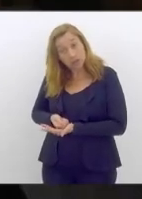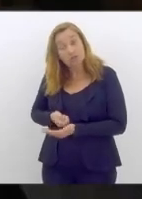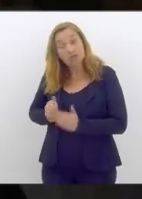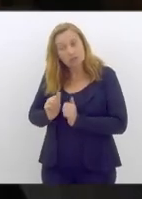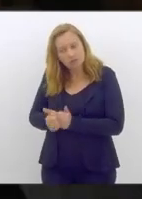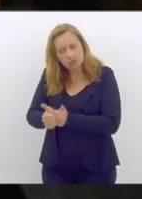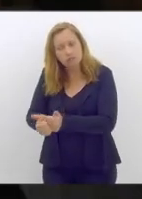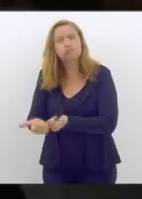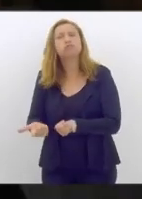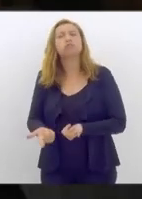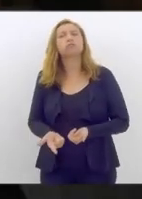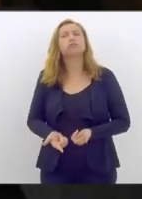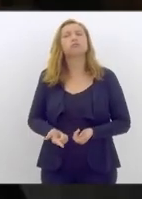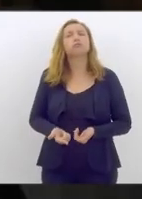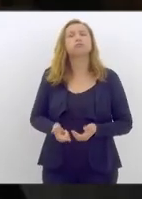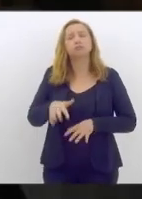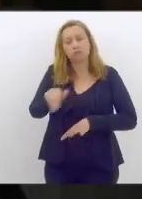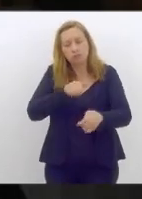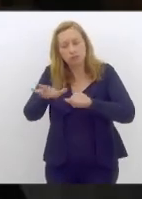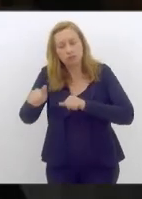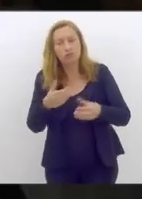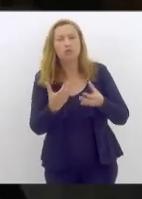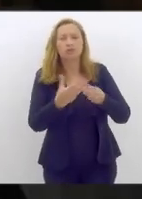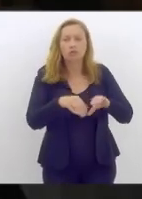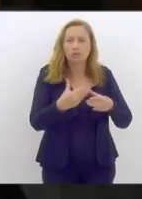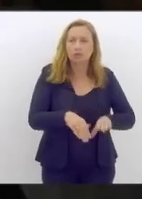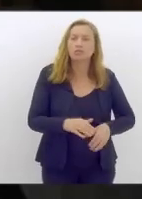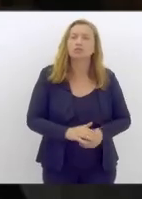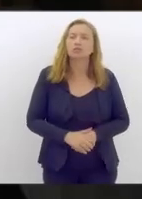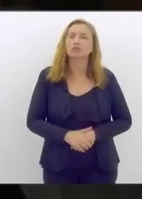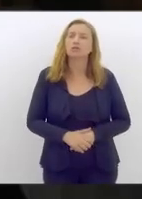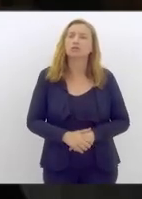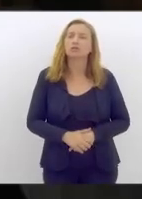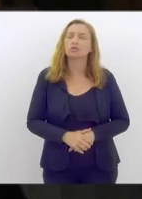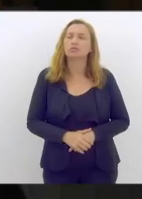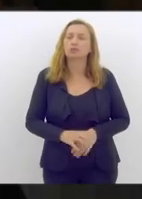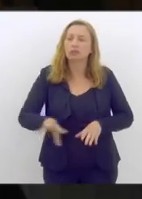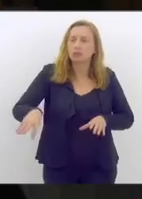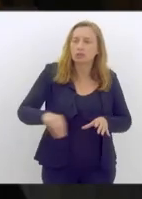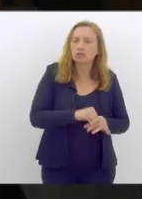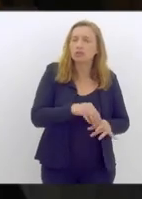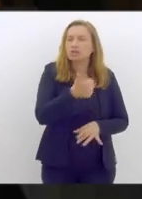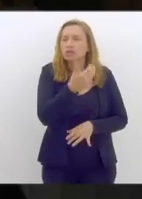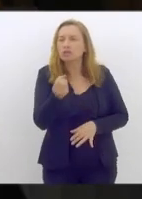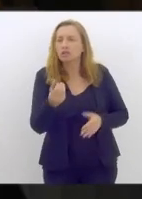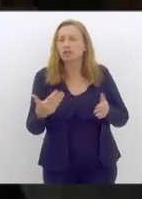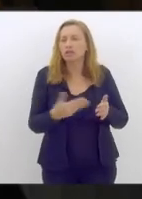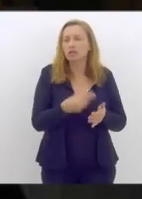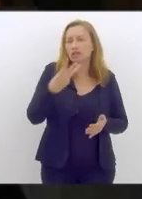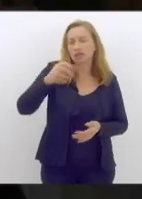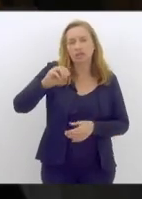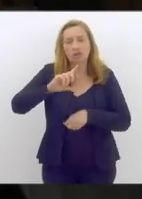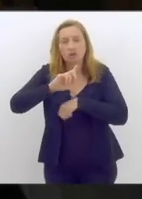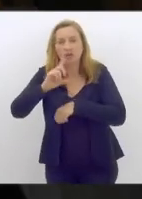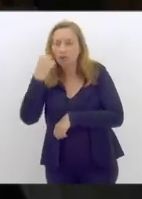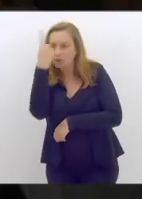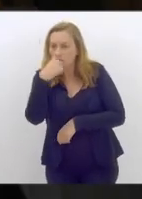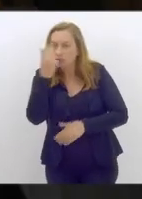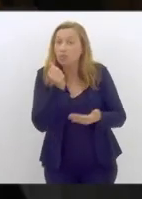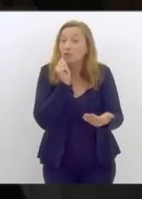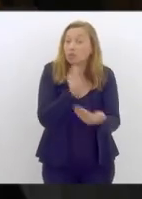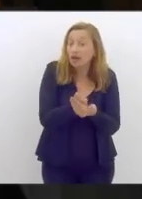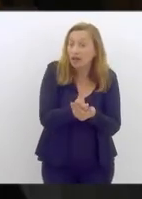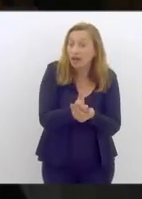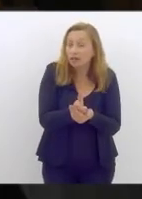seguir em cima pela convocação dos concursados pela migração de 16 para 30 horas pelo pagamento